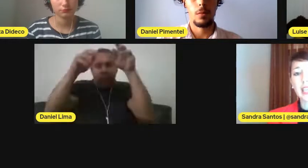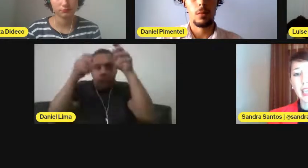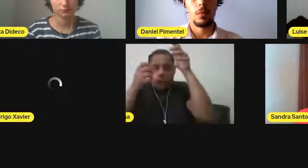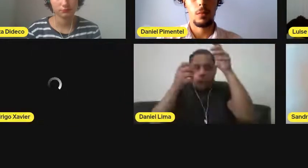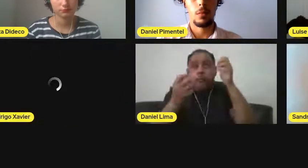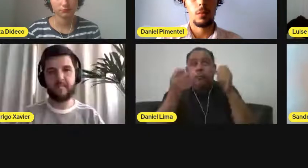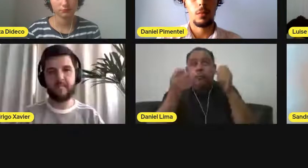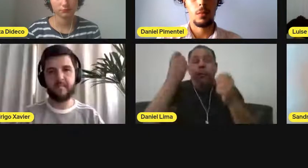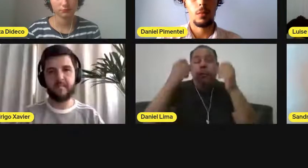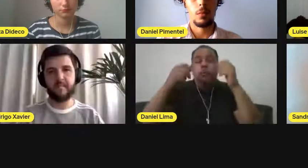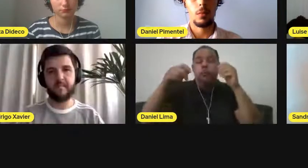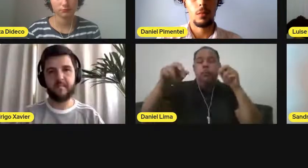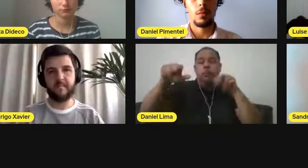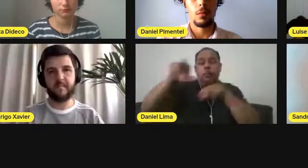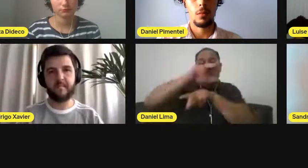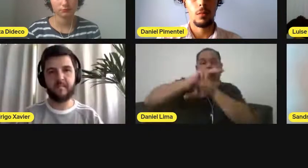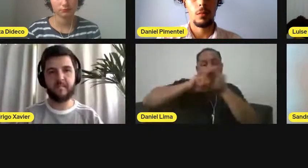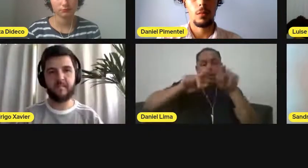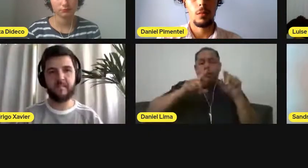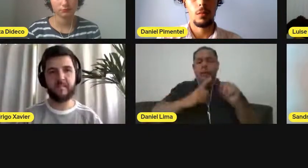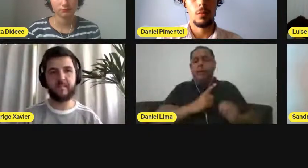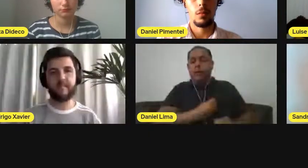que inquietam a humanidade.